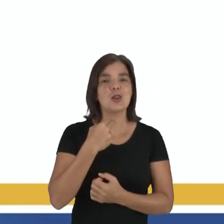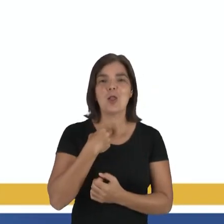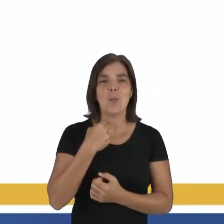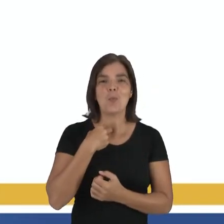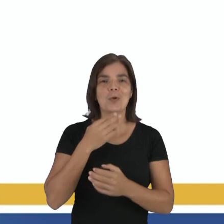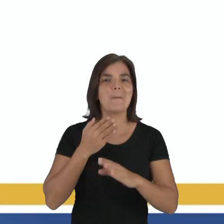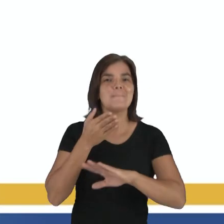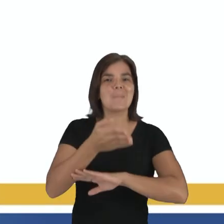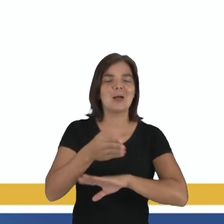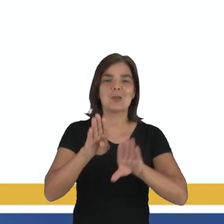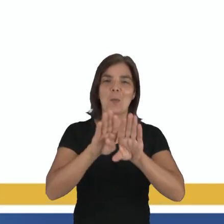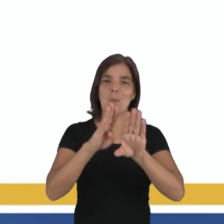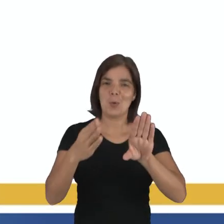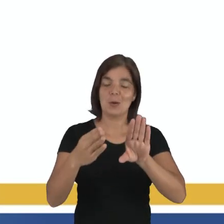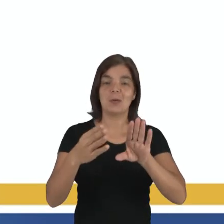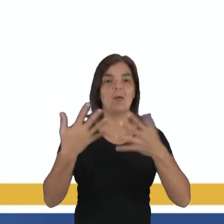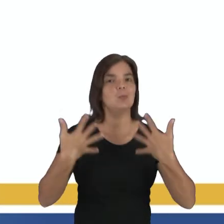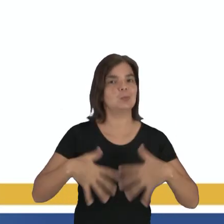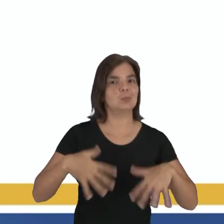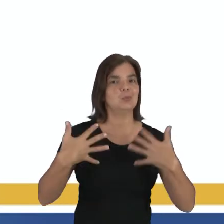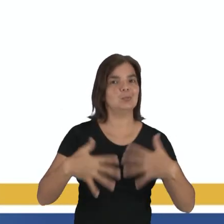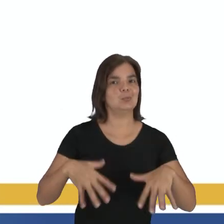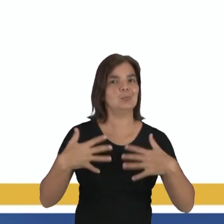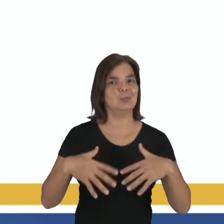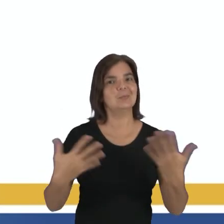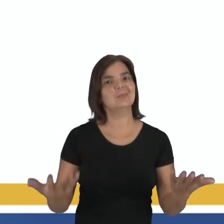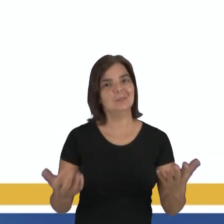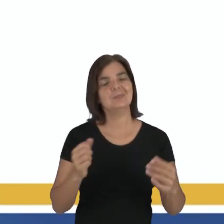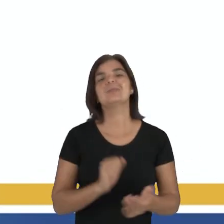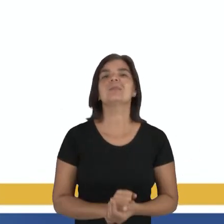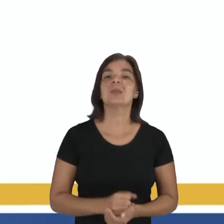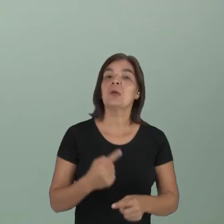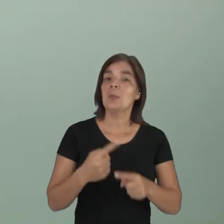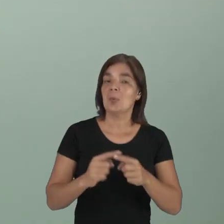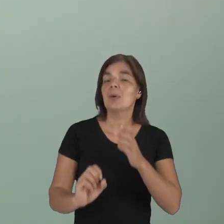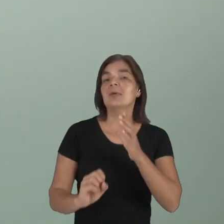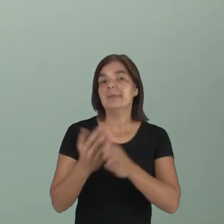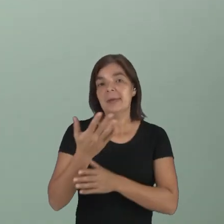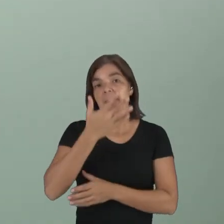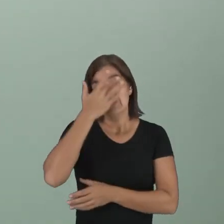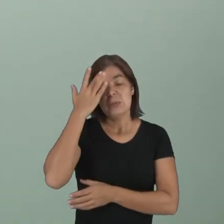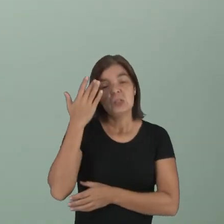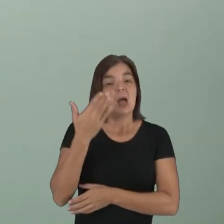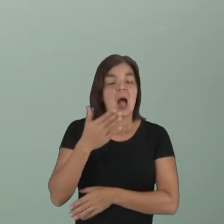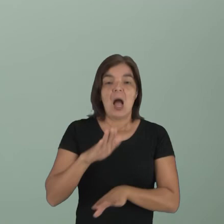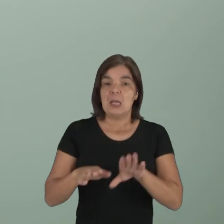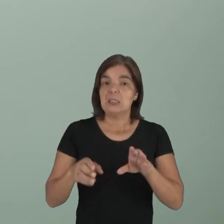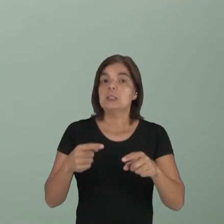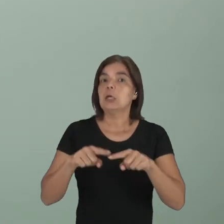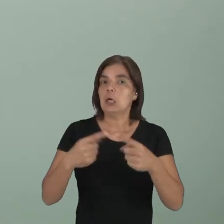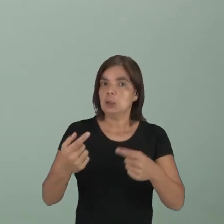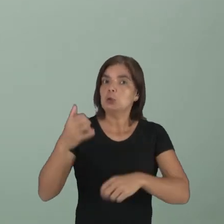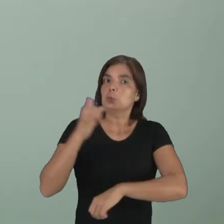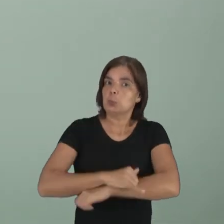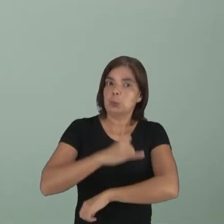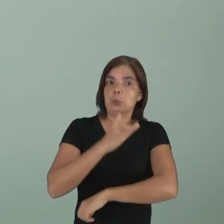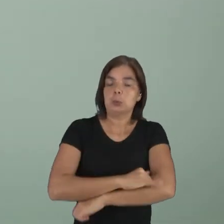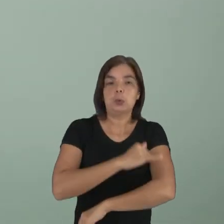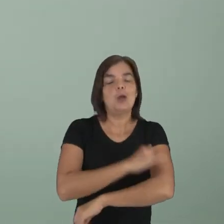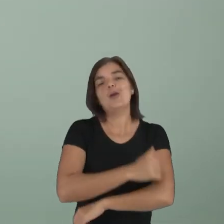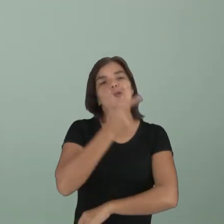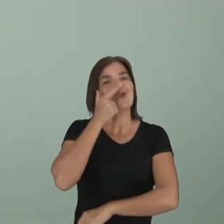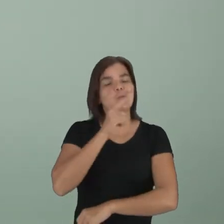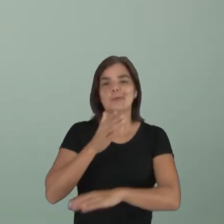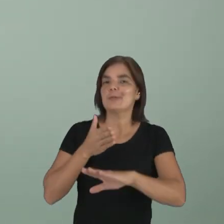pela porta da sua casa. É um exagero, exagerou, que realmente acontece de muitas pessoas chegarem à obesidade e não passar